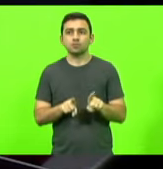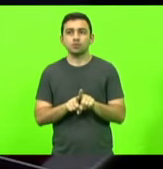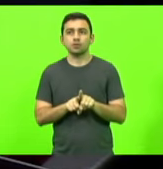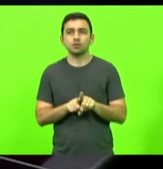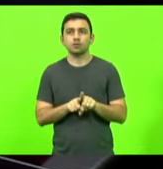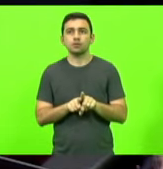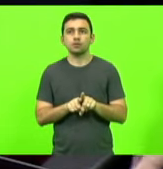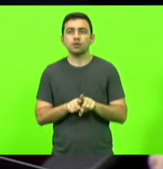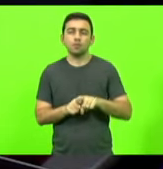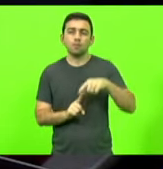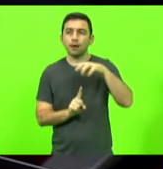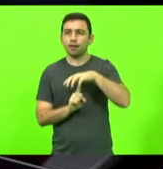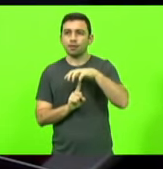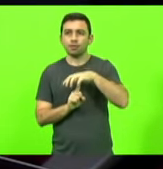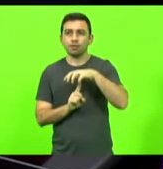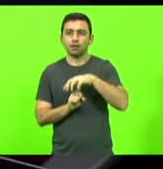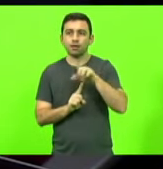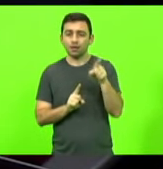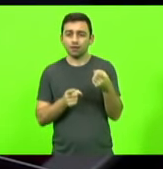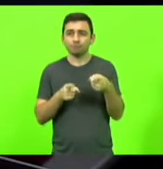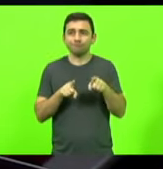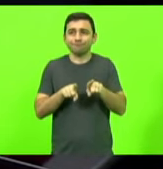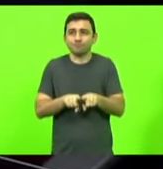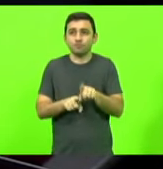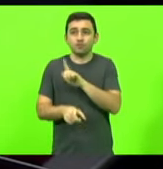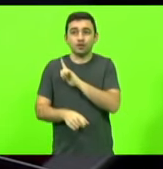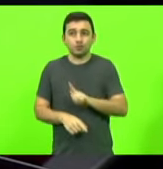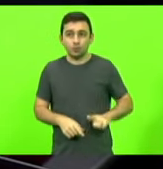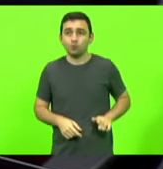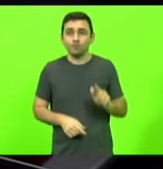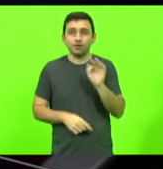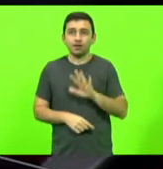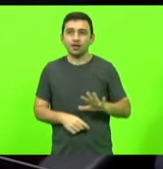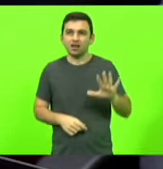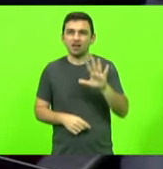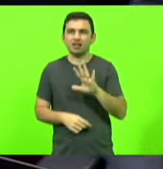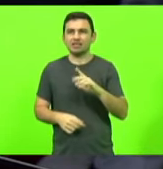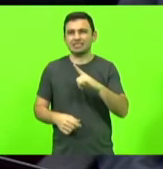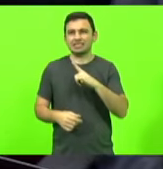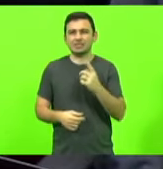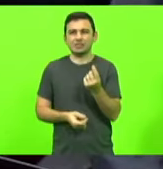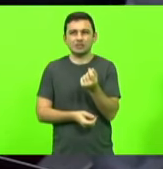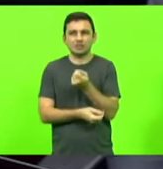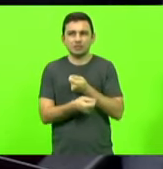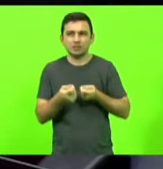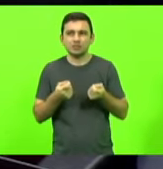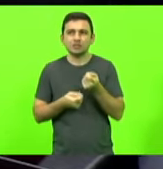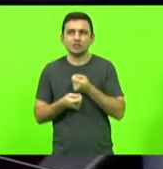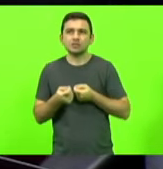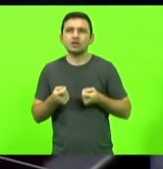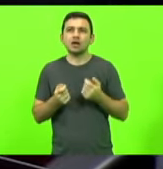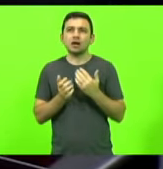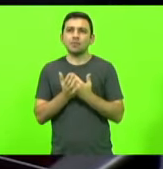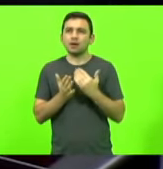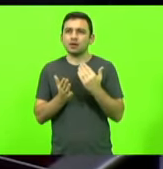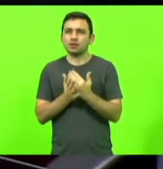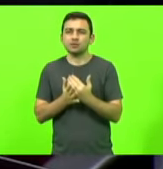o Paraná, que é parceiro do governo federal, parceiro com recursos muito, muito,